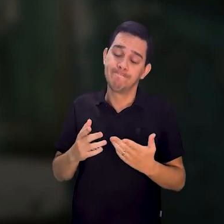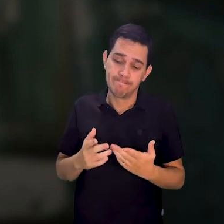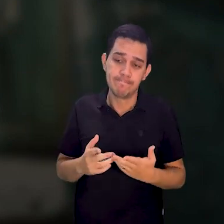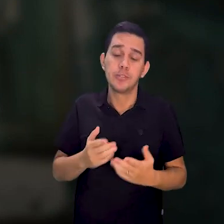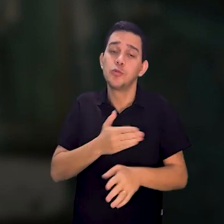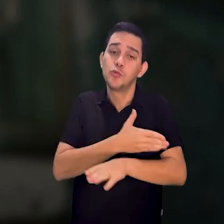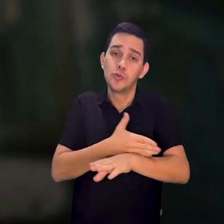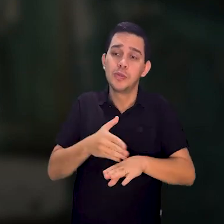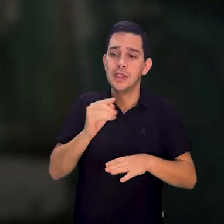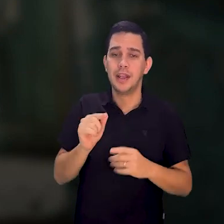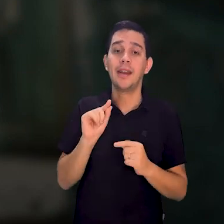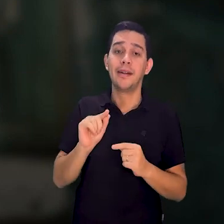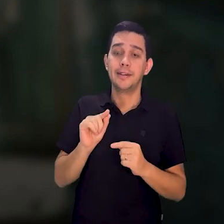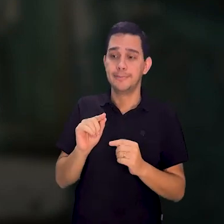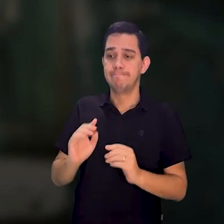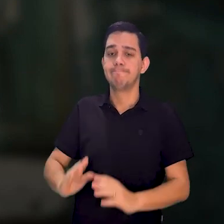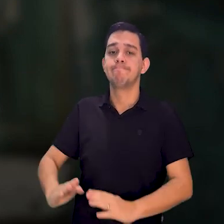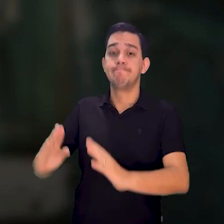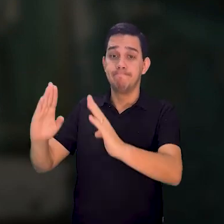uma política